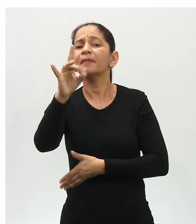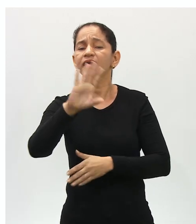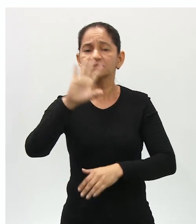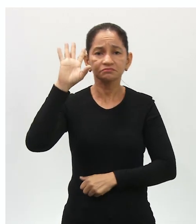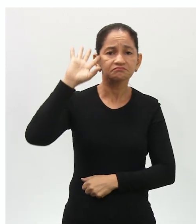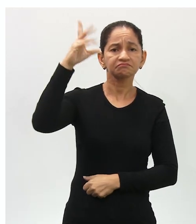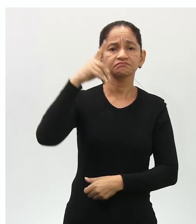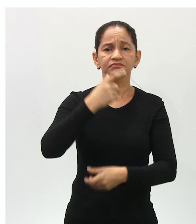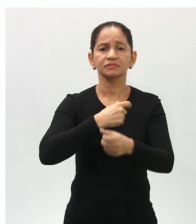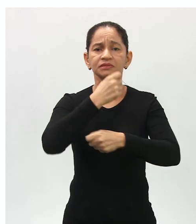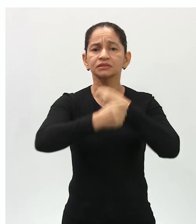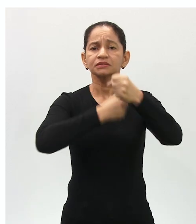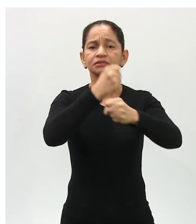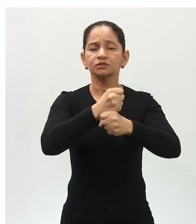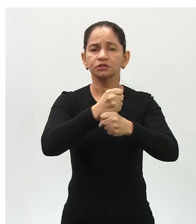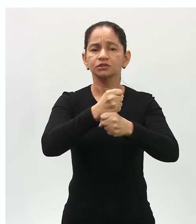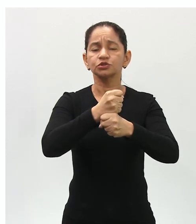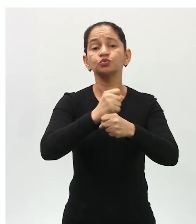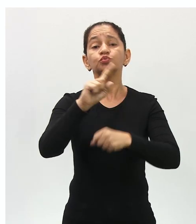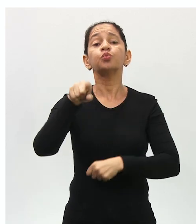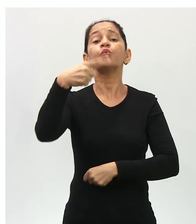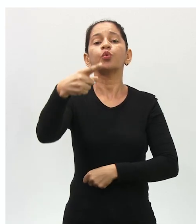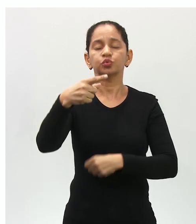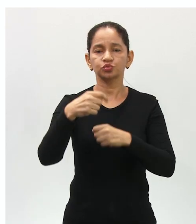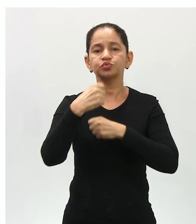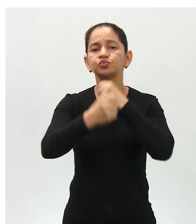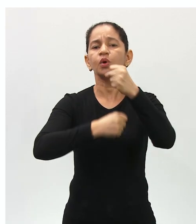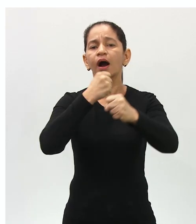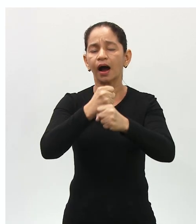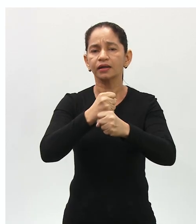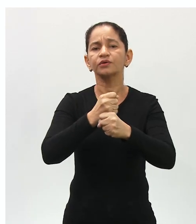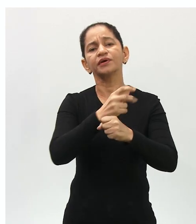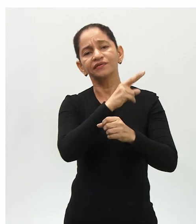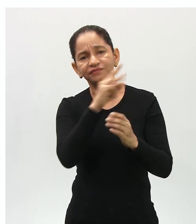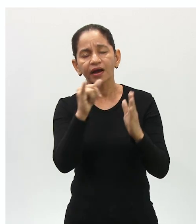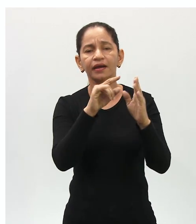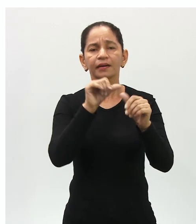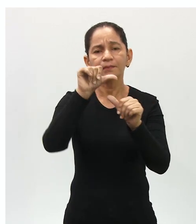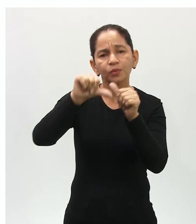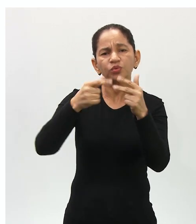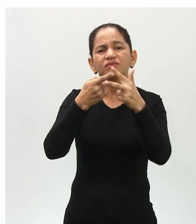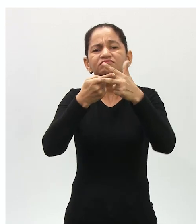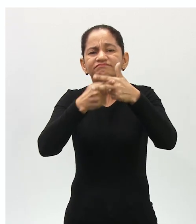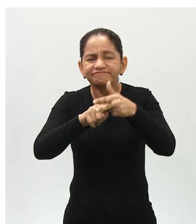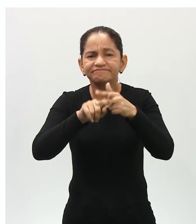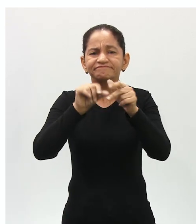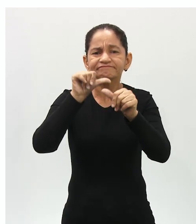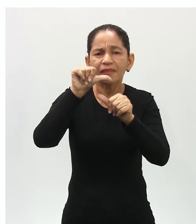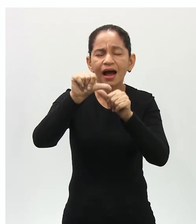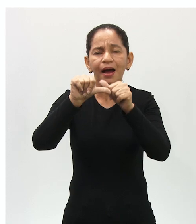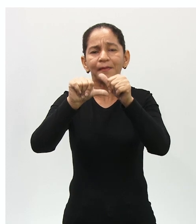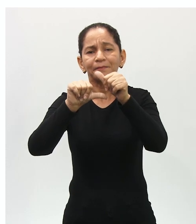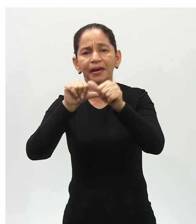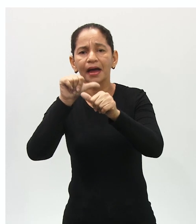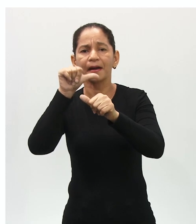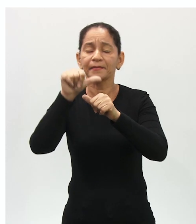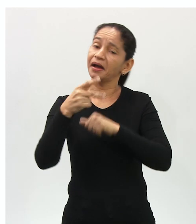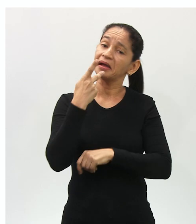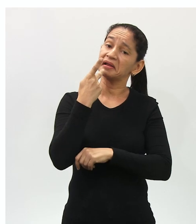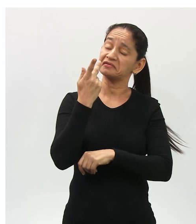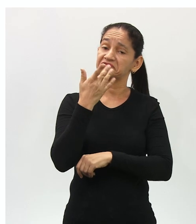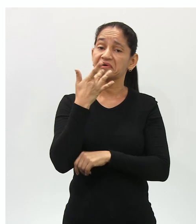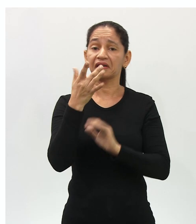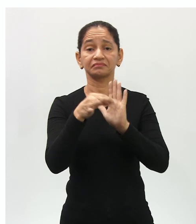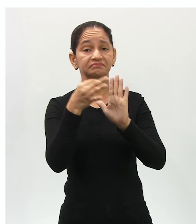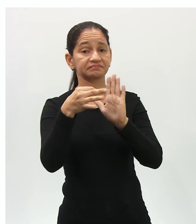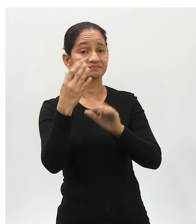se decidiu num ano acaba ficando para vários anos seguintes com poucas variações de mudanças entre um ano e outro, tá?